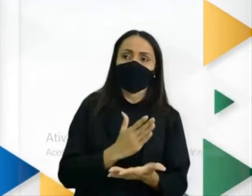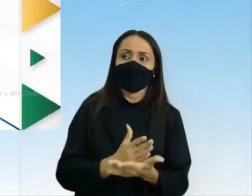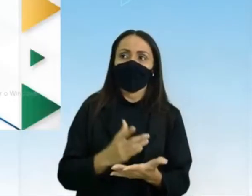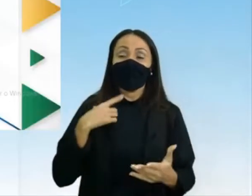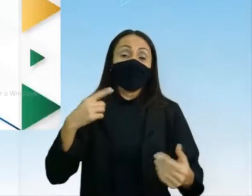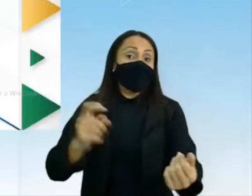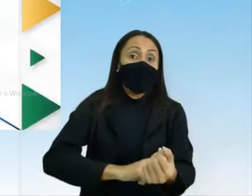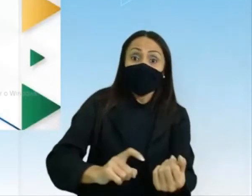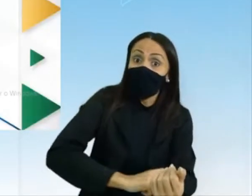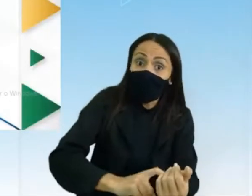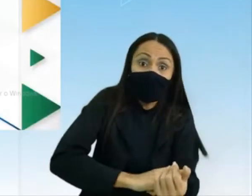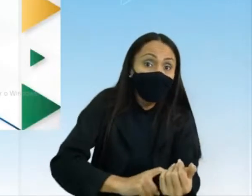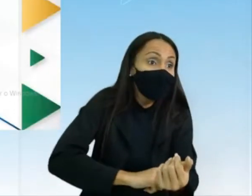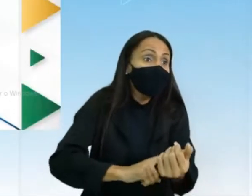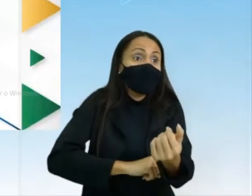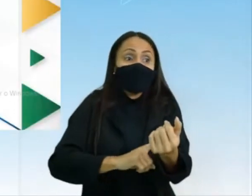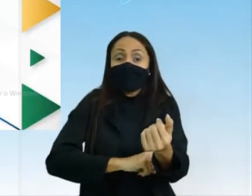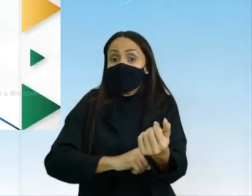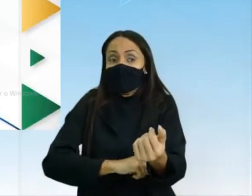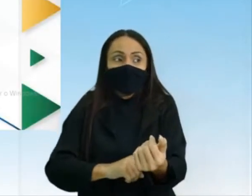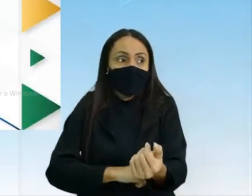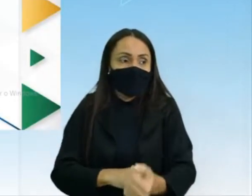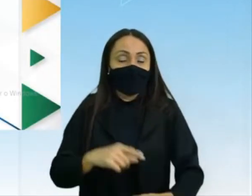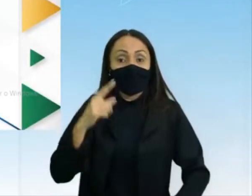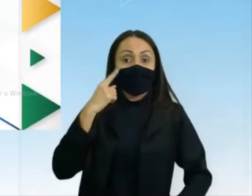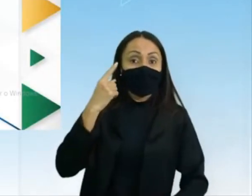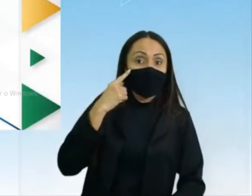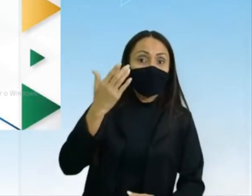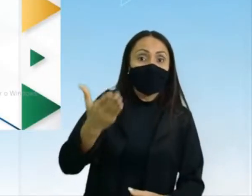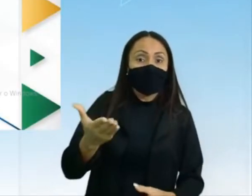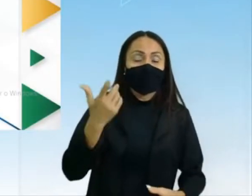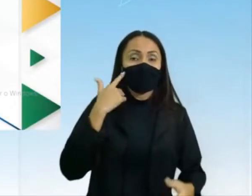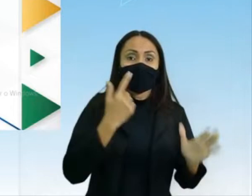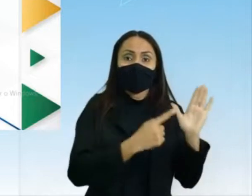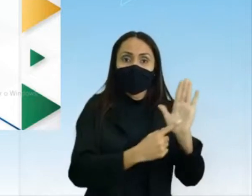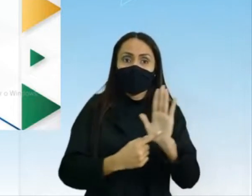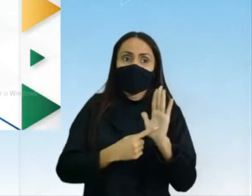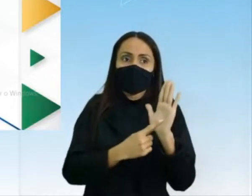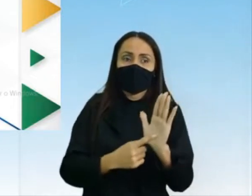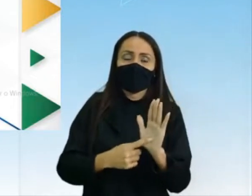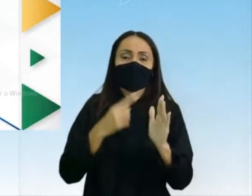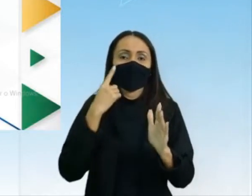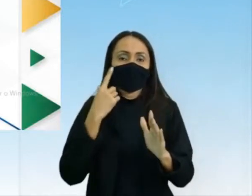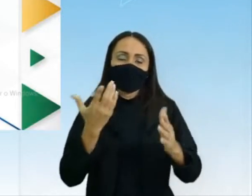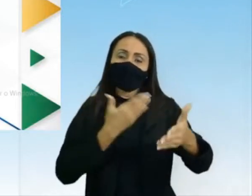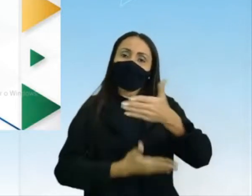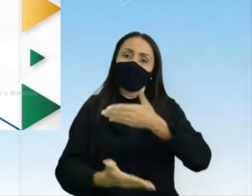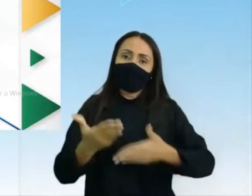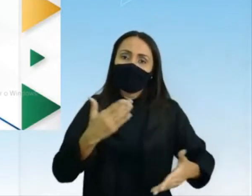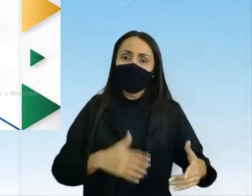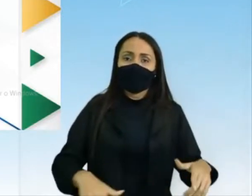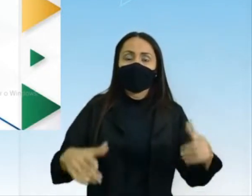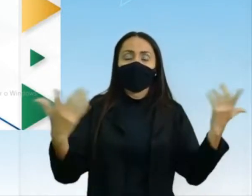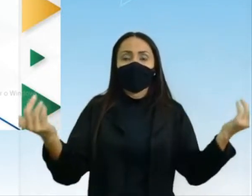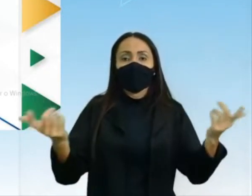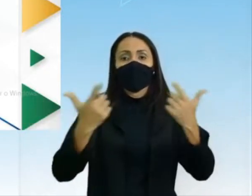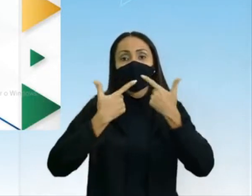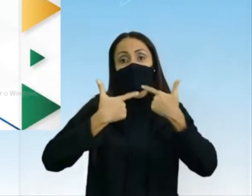ficamos nervosos, certo? Então observem aí a apresentação do trabalho, a relação do linguístico,